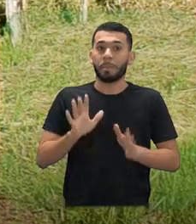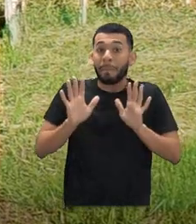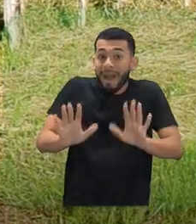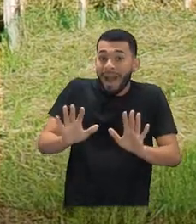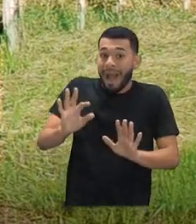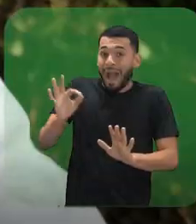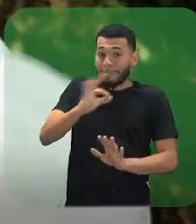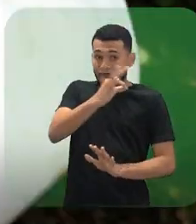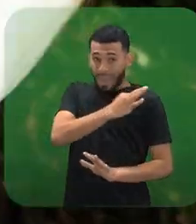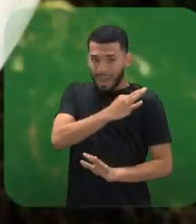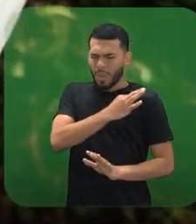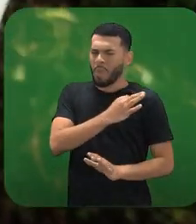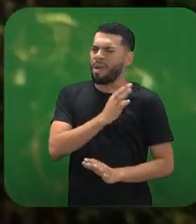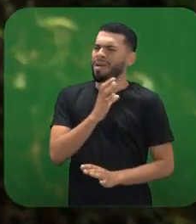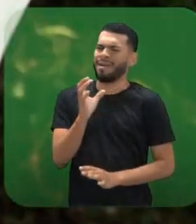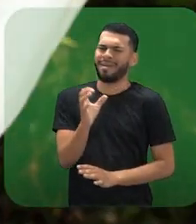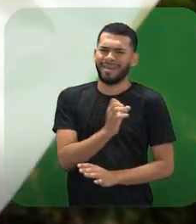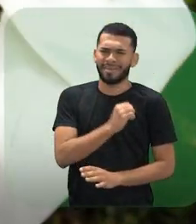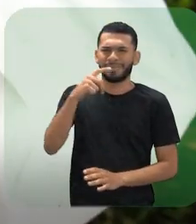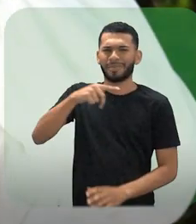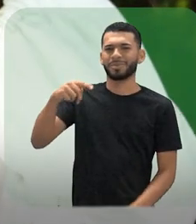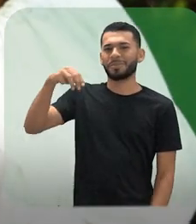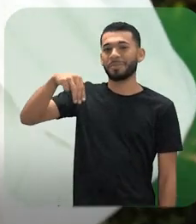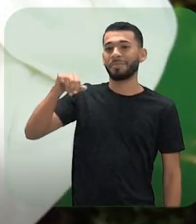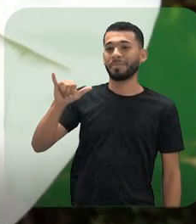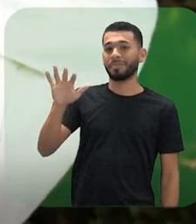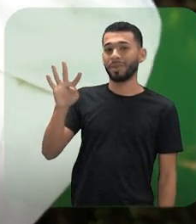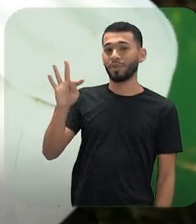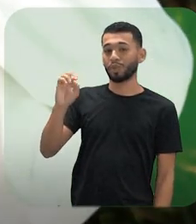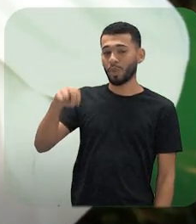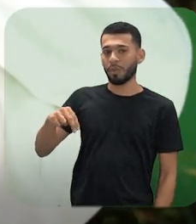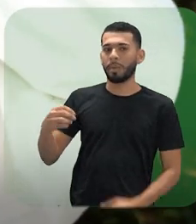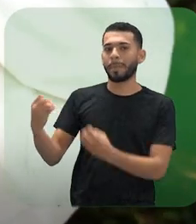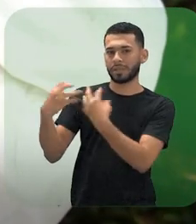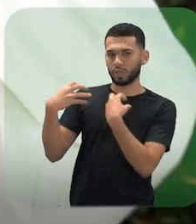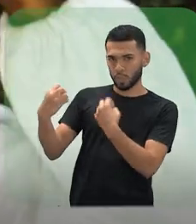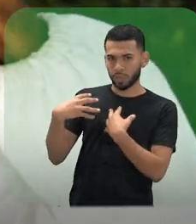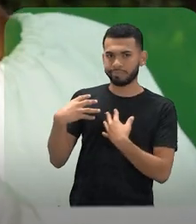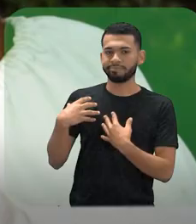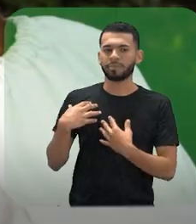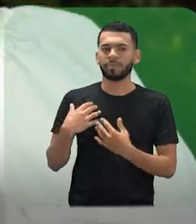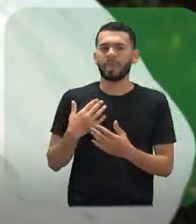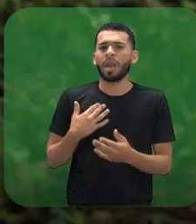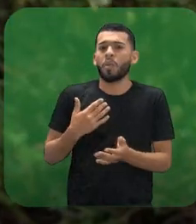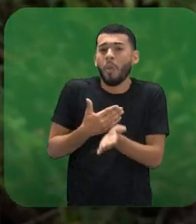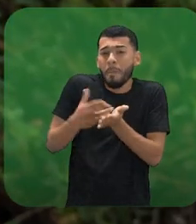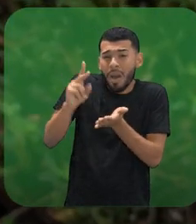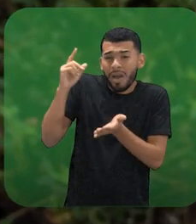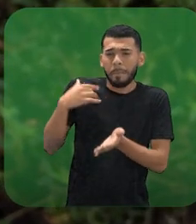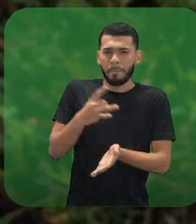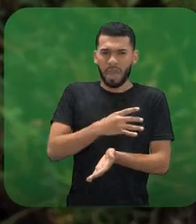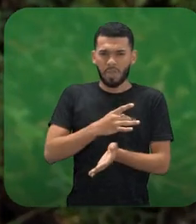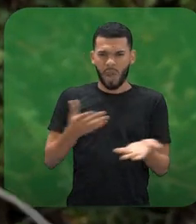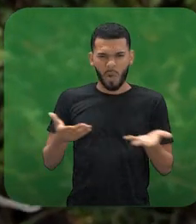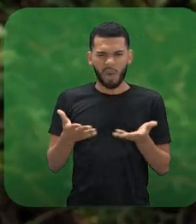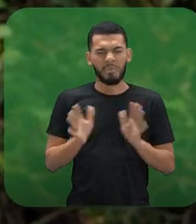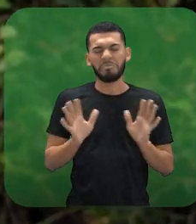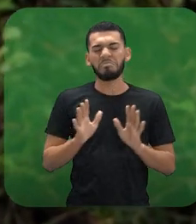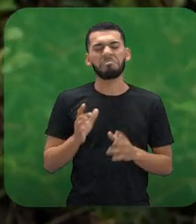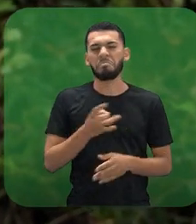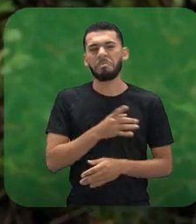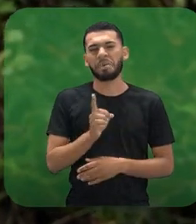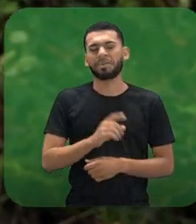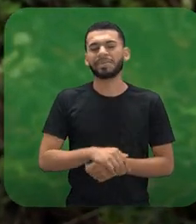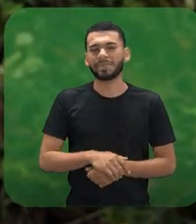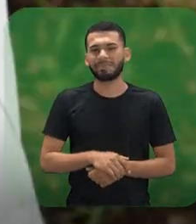tá entendendo? As abelhas eu gosto demais, eu aprendi com o professor Milton. Logo no início eu tinha medo, tá entendendo? Mas agora